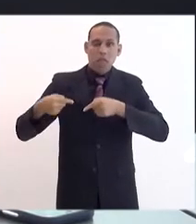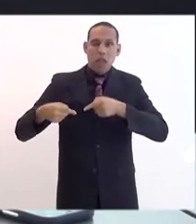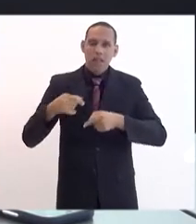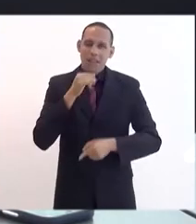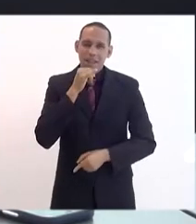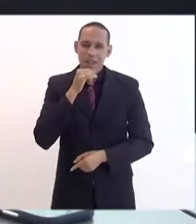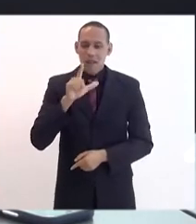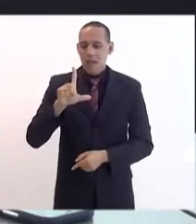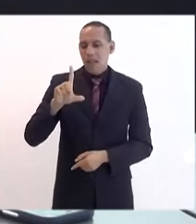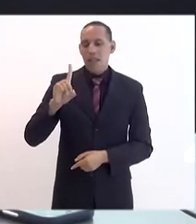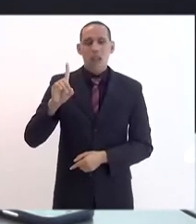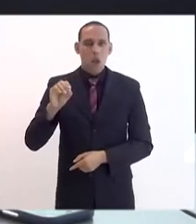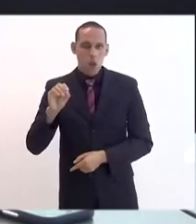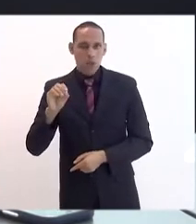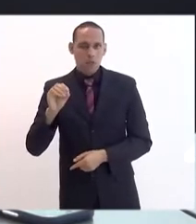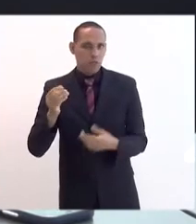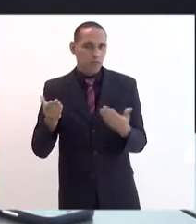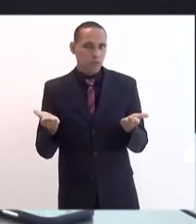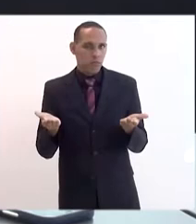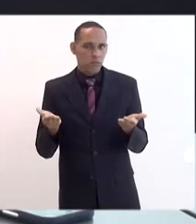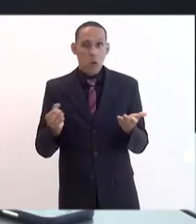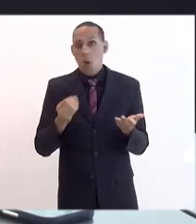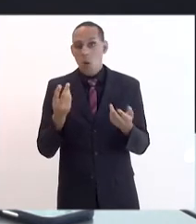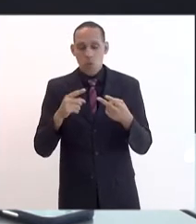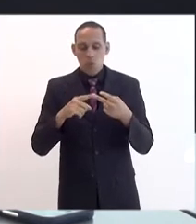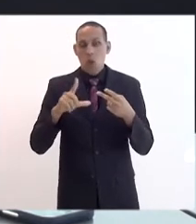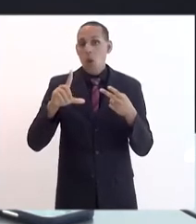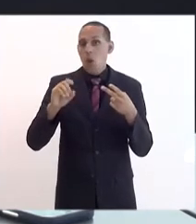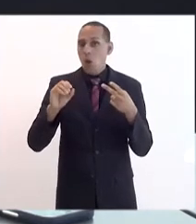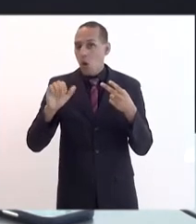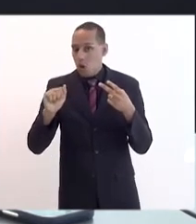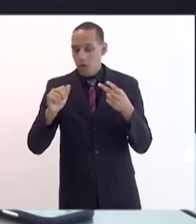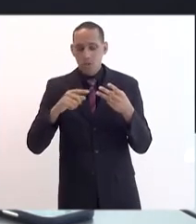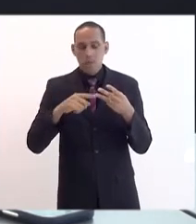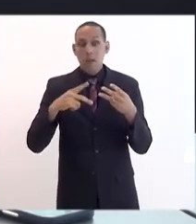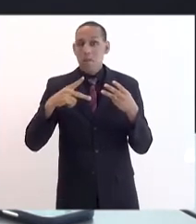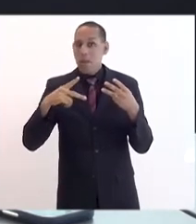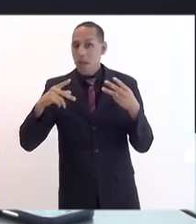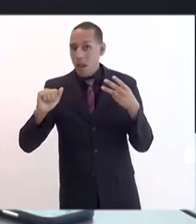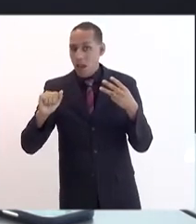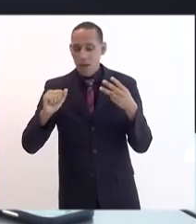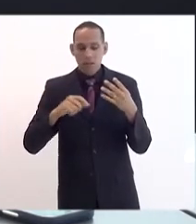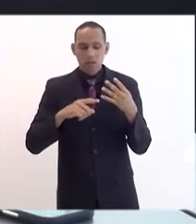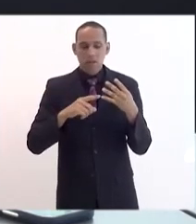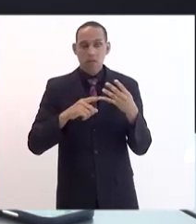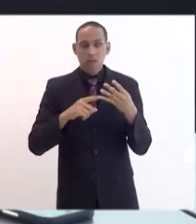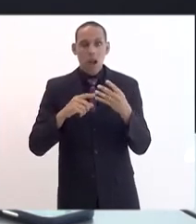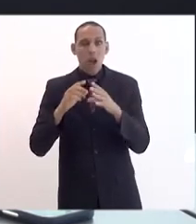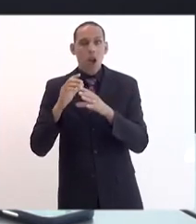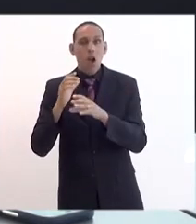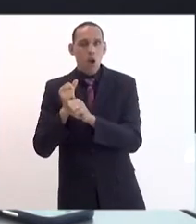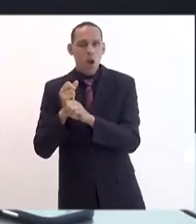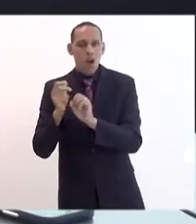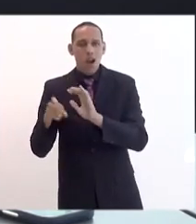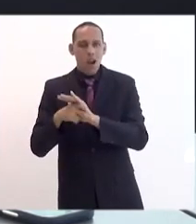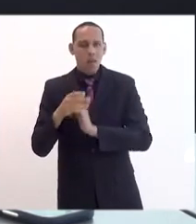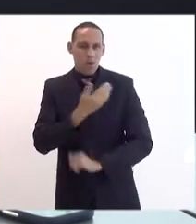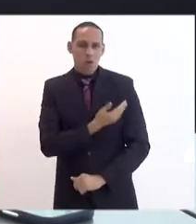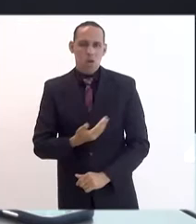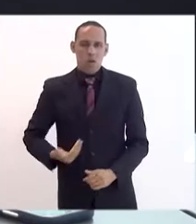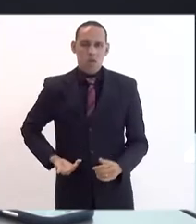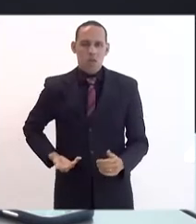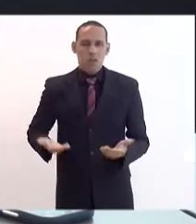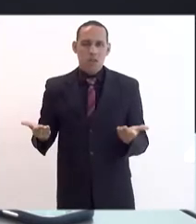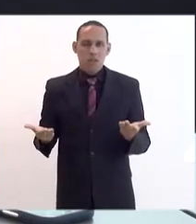LDO, LOA, PPA e contas de governo